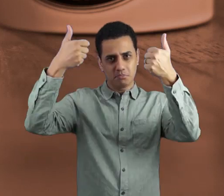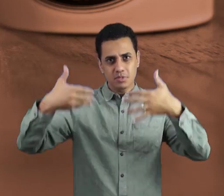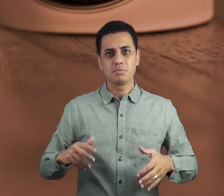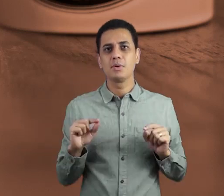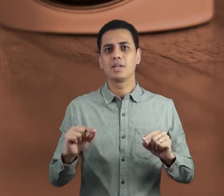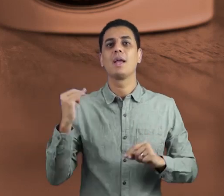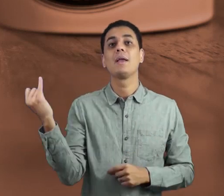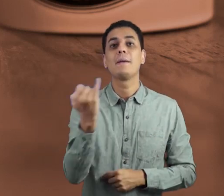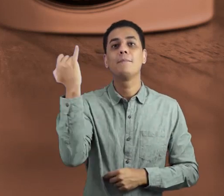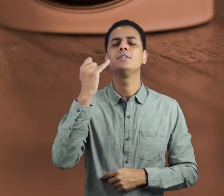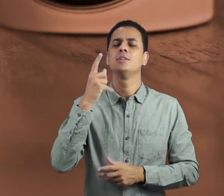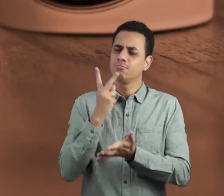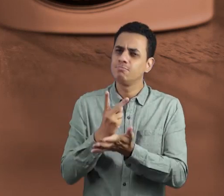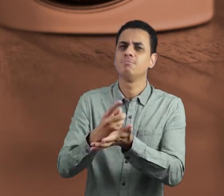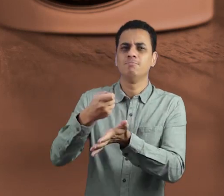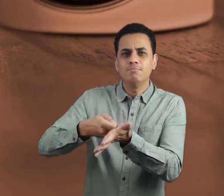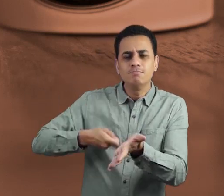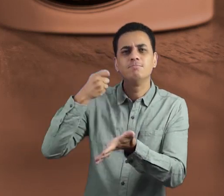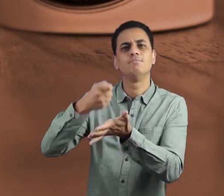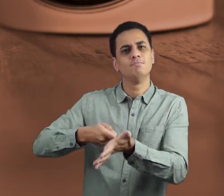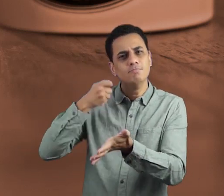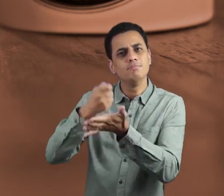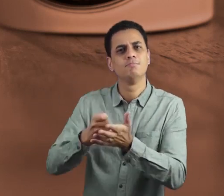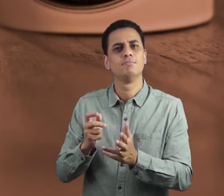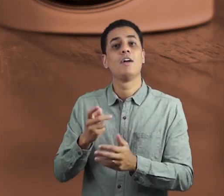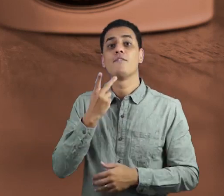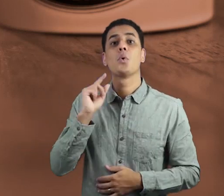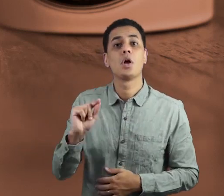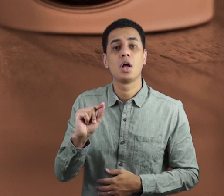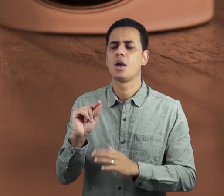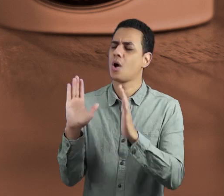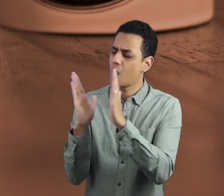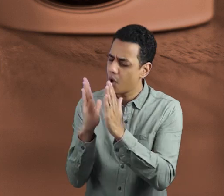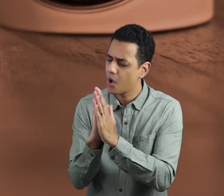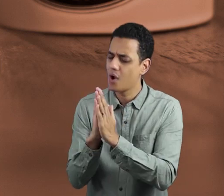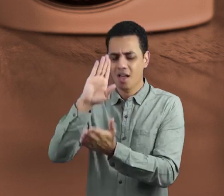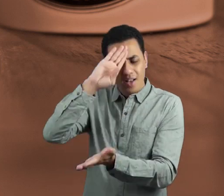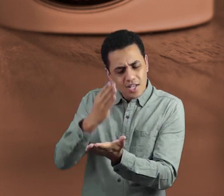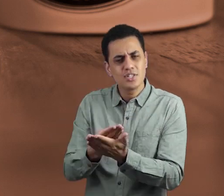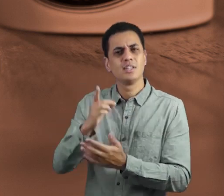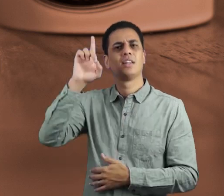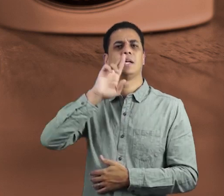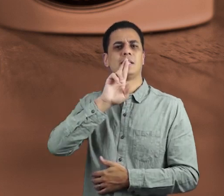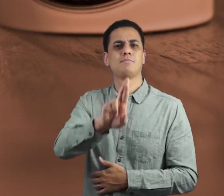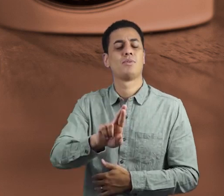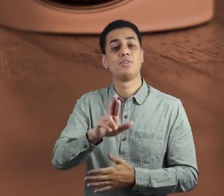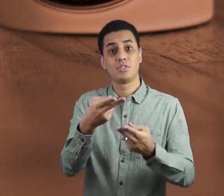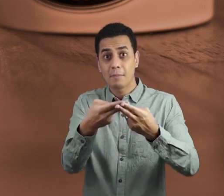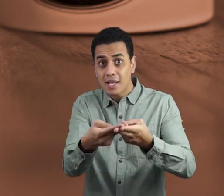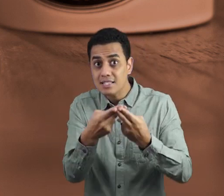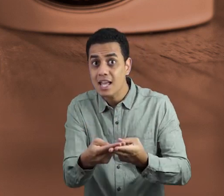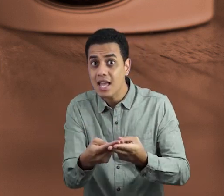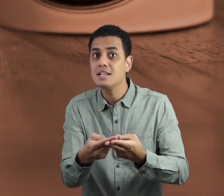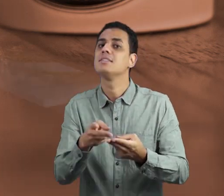versículo 11, felizes aqueles que mostraram perseverança. Vocês ouviram falar sobre a perseverança de Jó e viram o